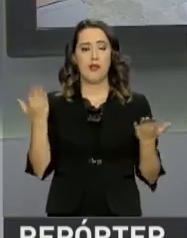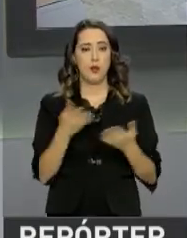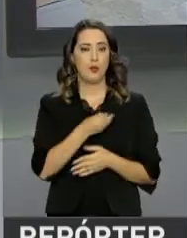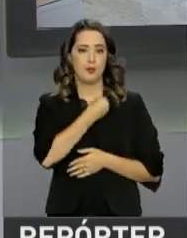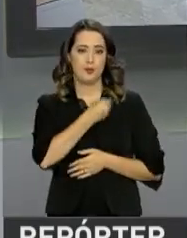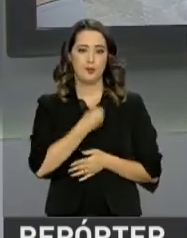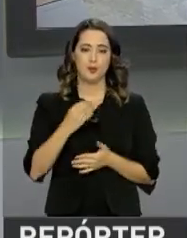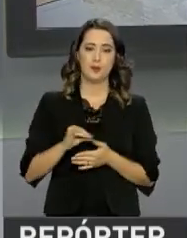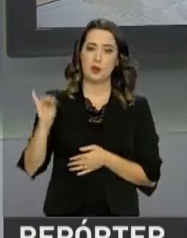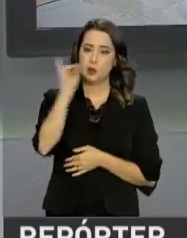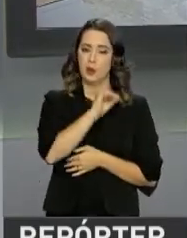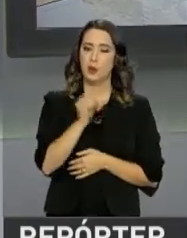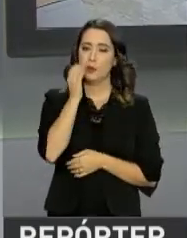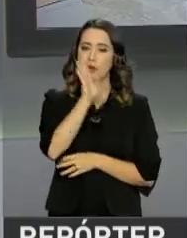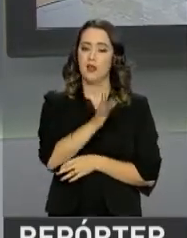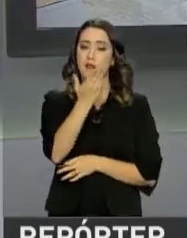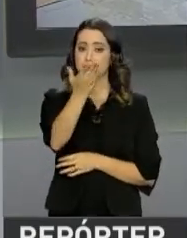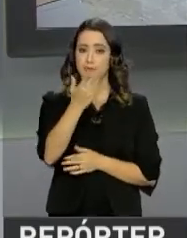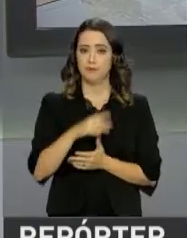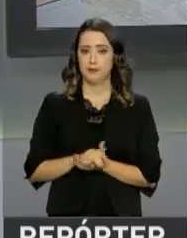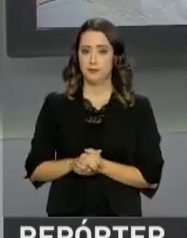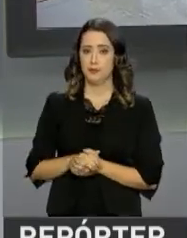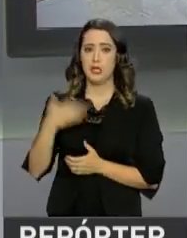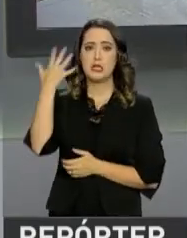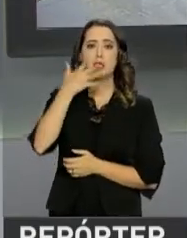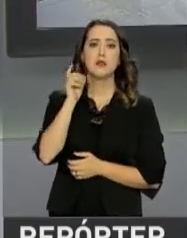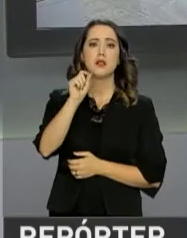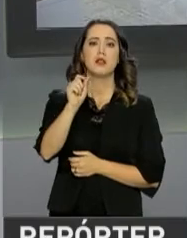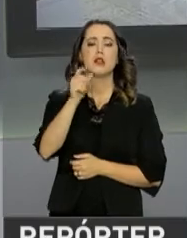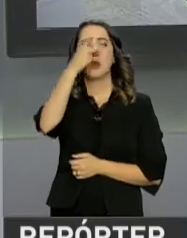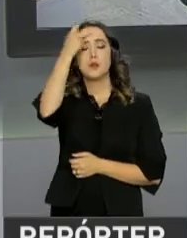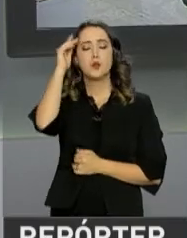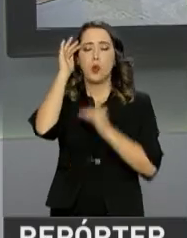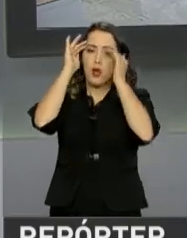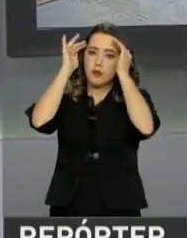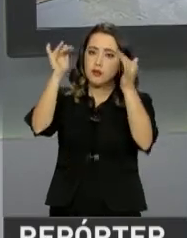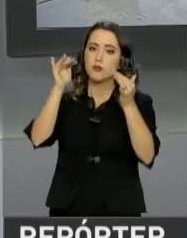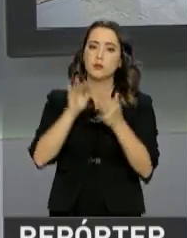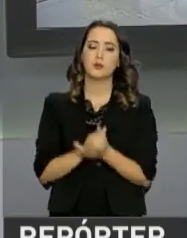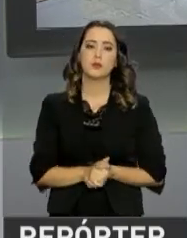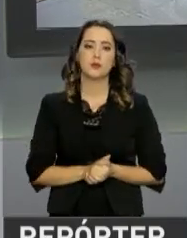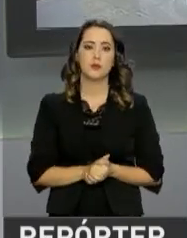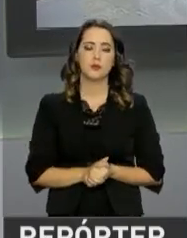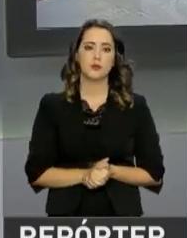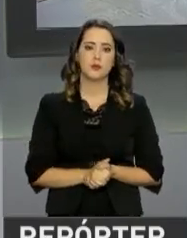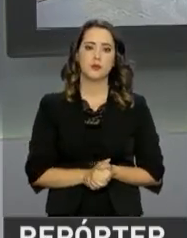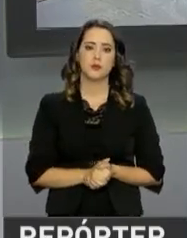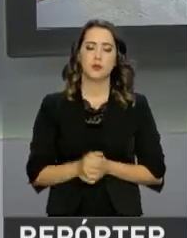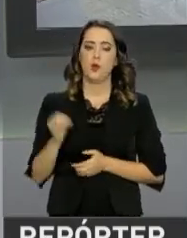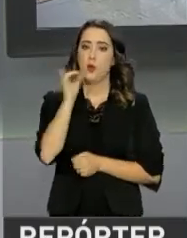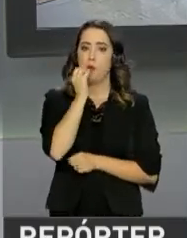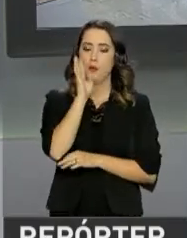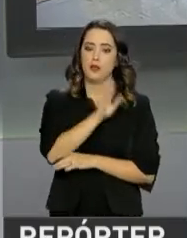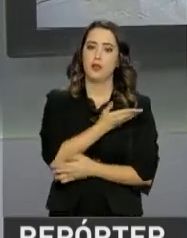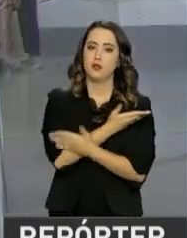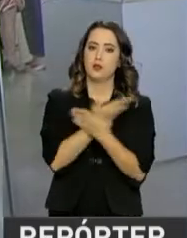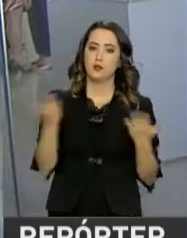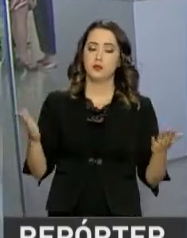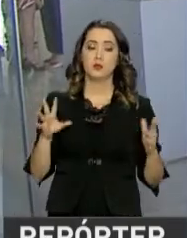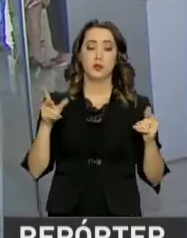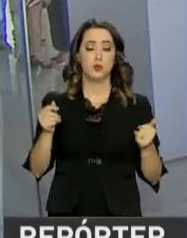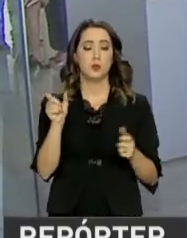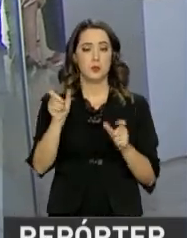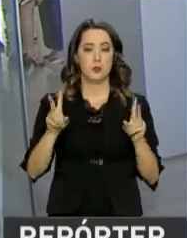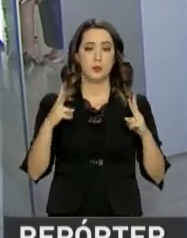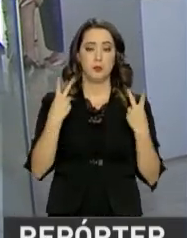vivo ou a joão pedro batalho pra você explica pra gente quem é que está sendo homenageado boa tarde roberta você a todos